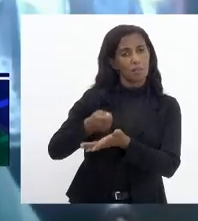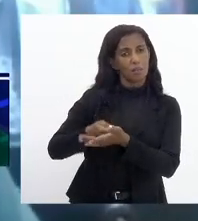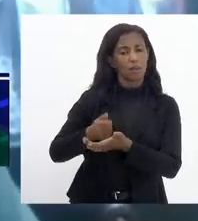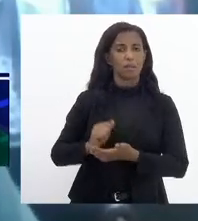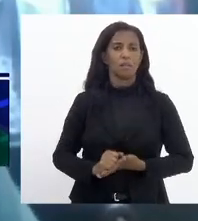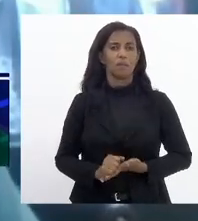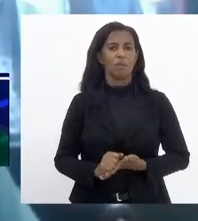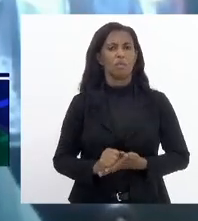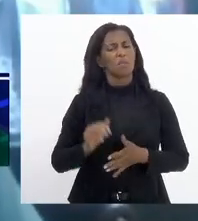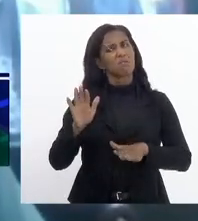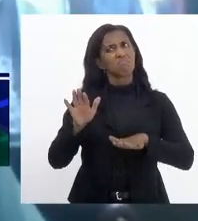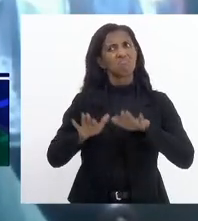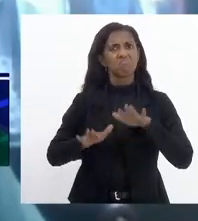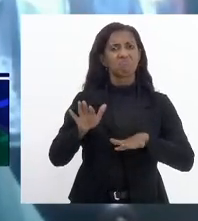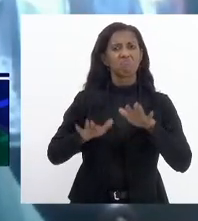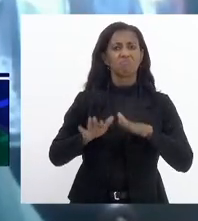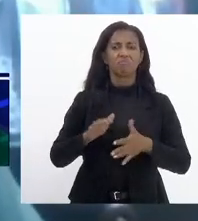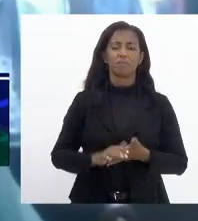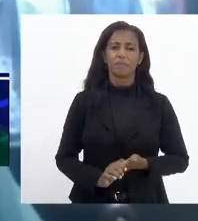mas é razoável.